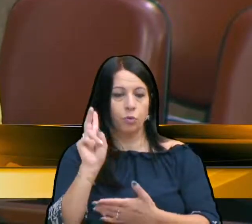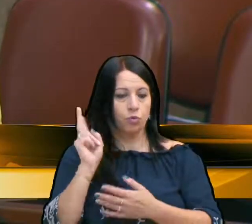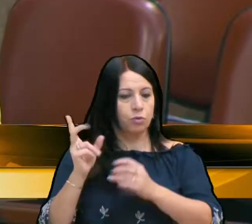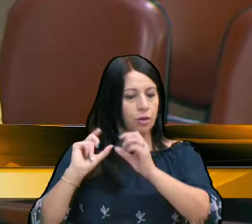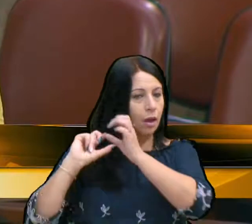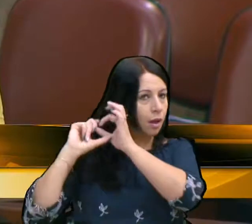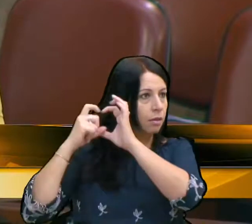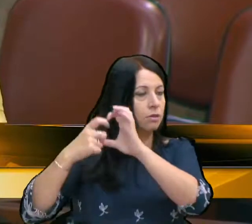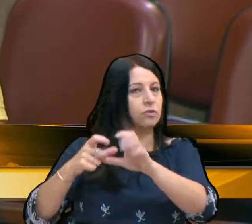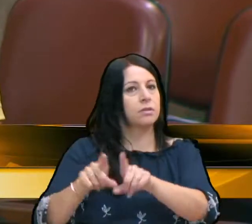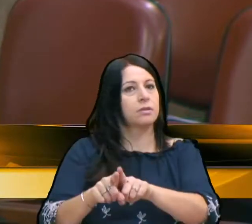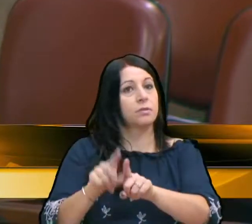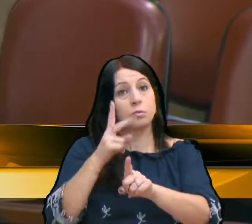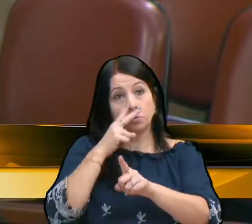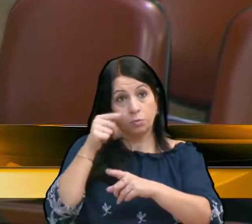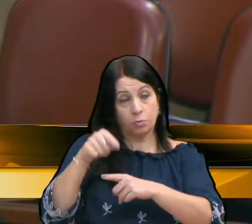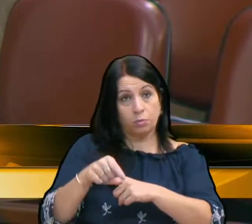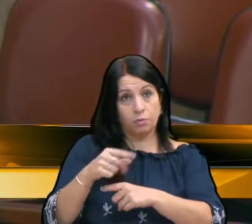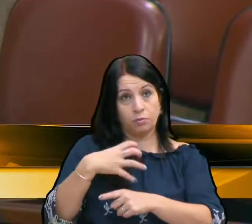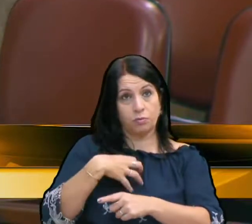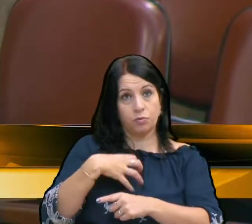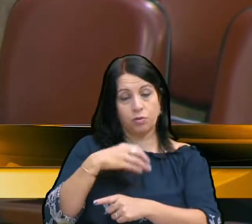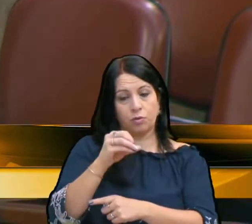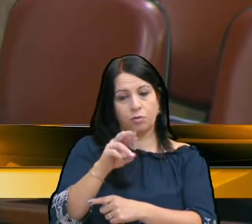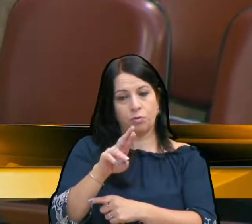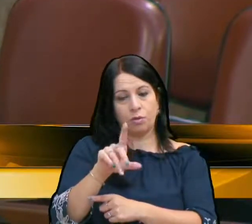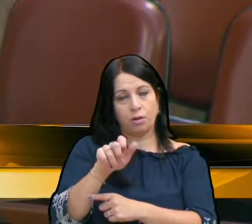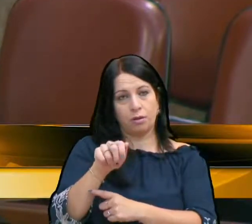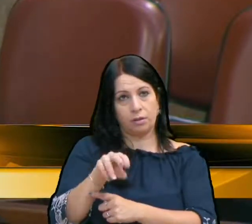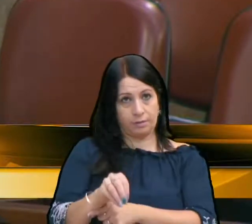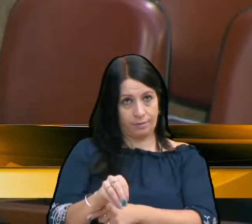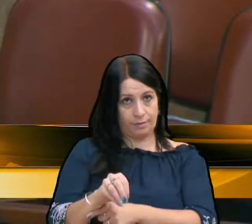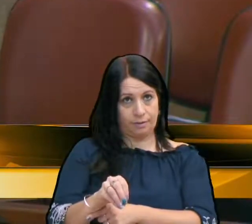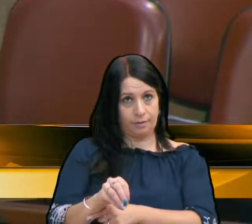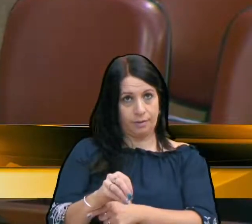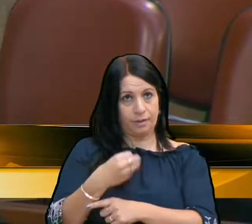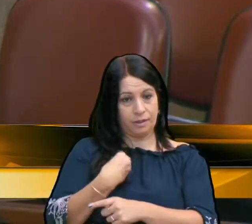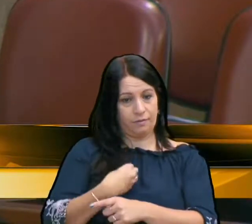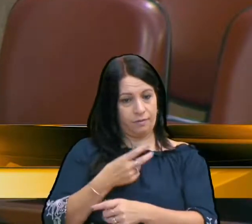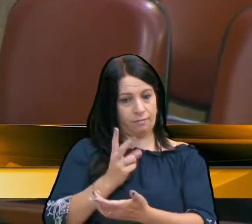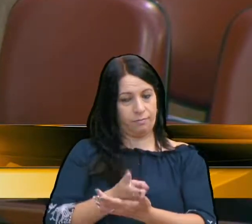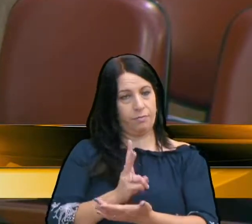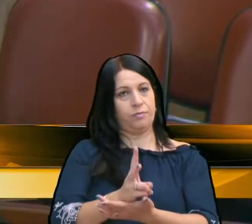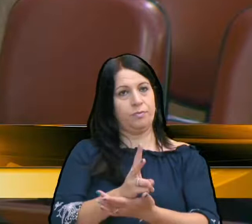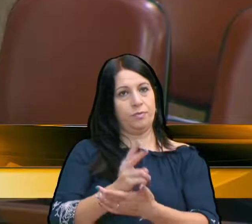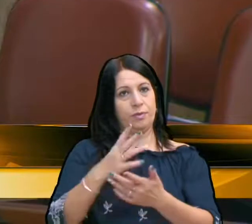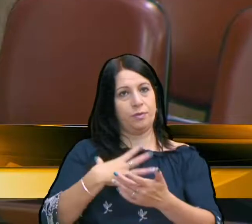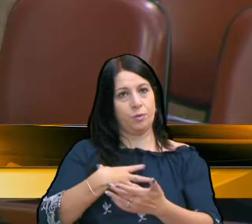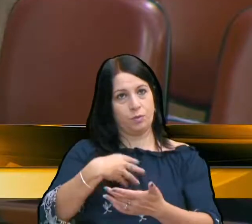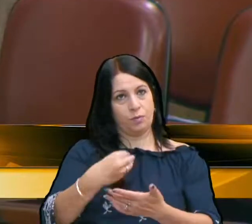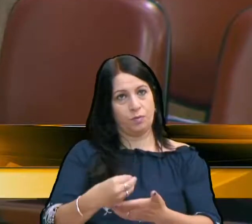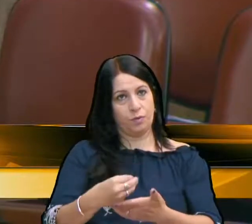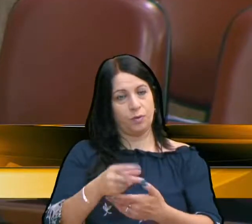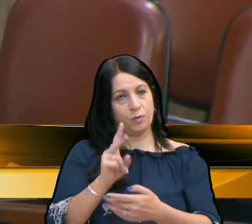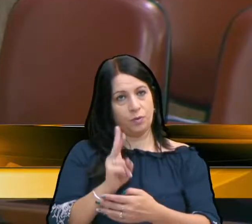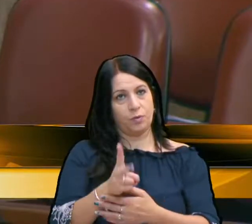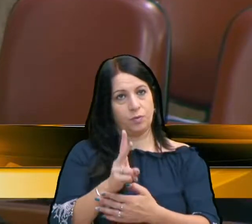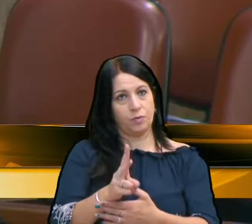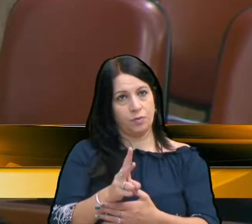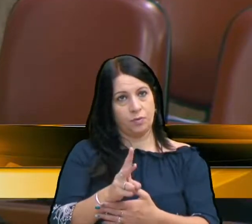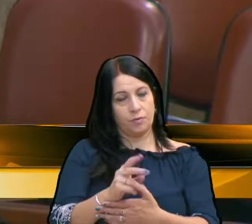da família, da mesma forma que o seu Orlando Andreassa, que tenha vida longa entre nós, os seus filhos